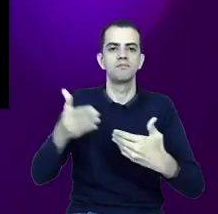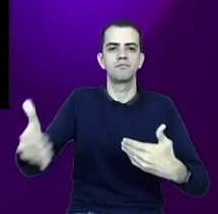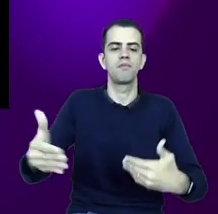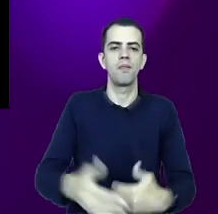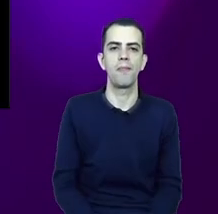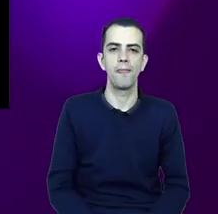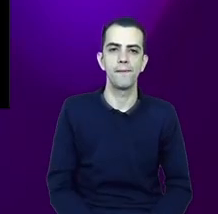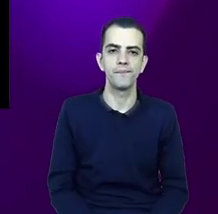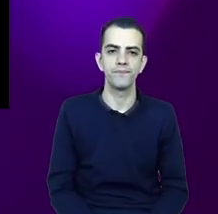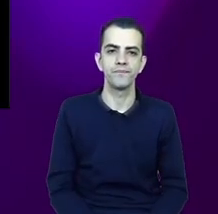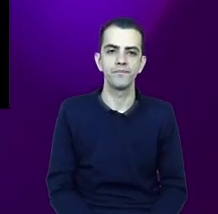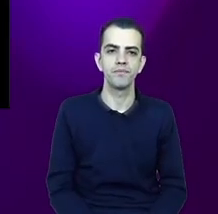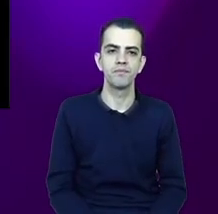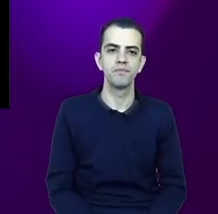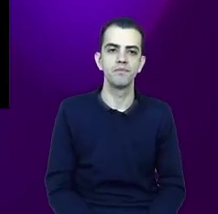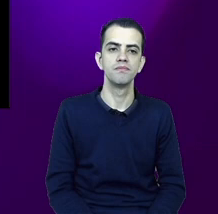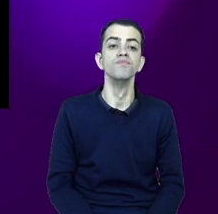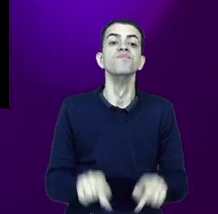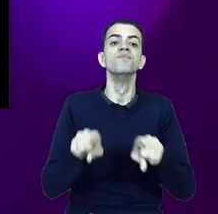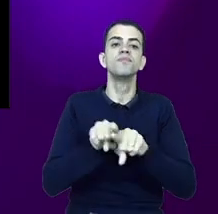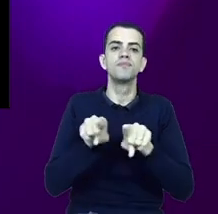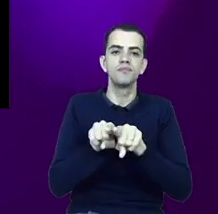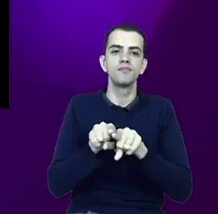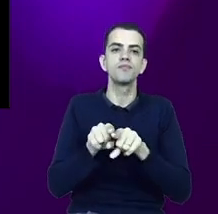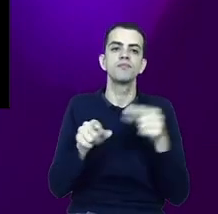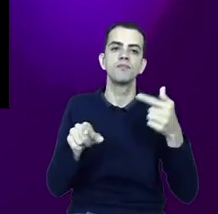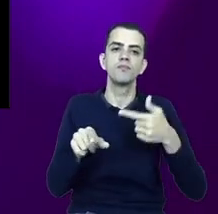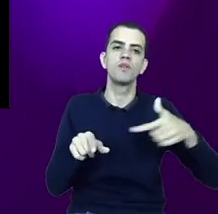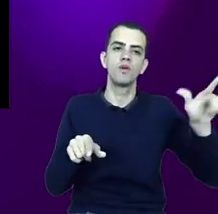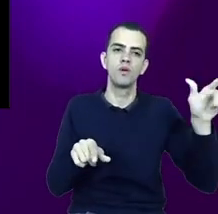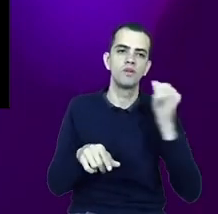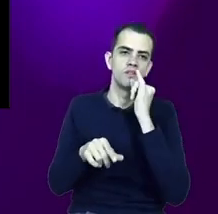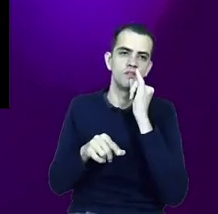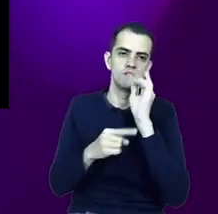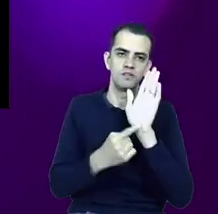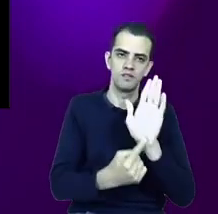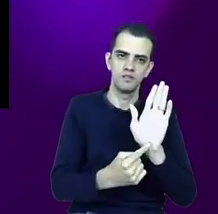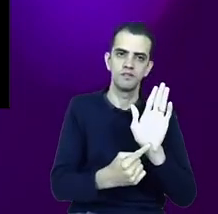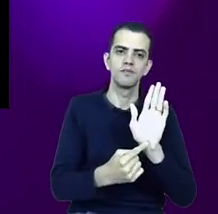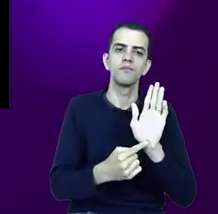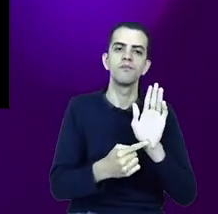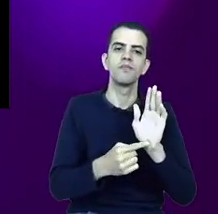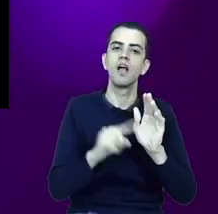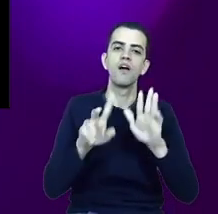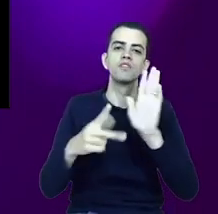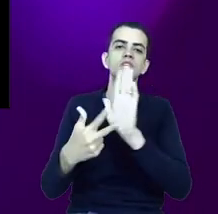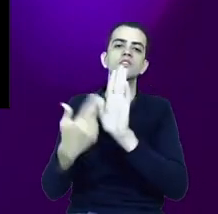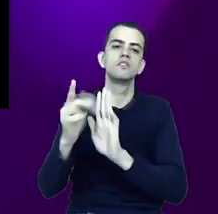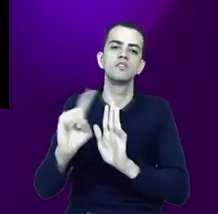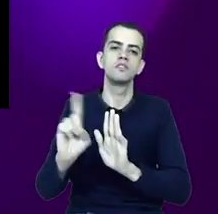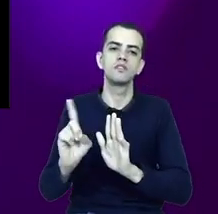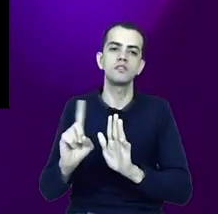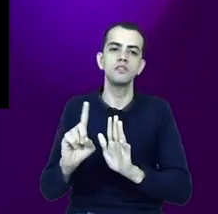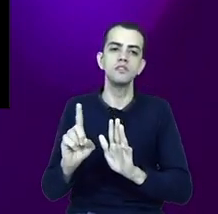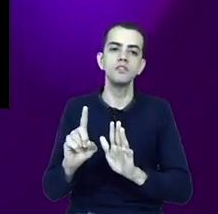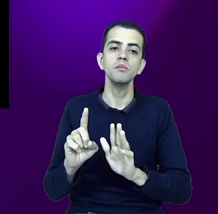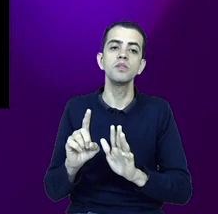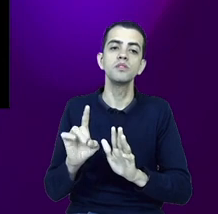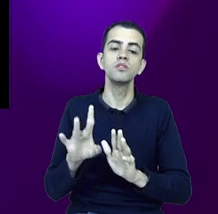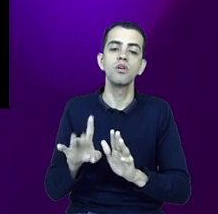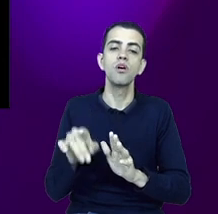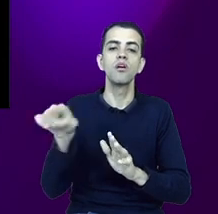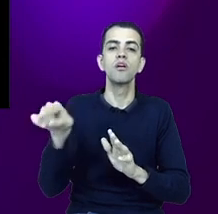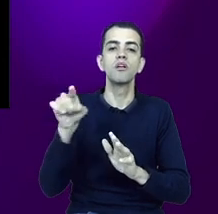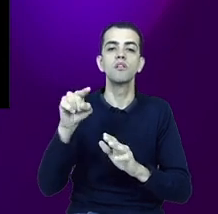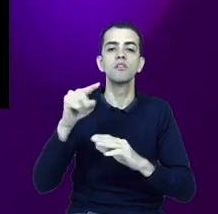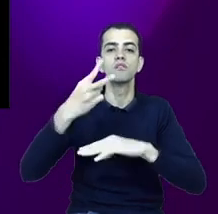A monitorização, como nesse outro caso, para aqueles que não fazem a parte cirúrgica, né, em termos práticos, é realizado com o paciente.